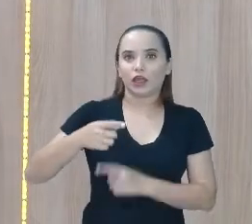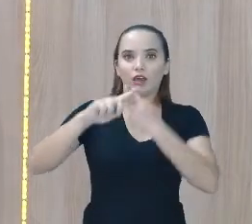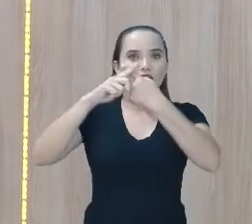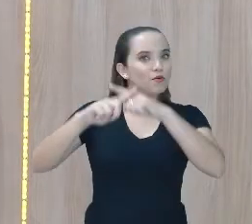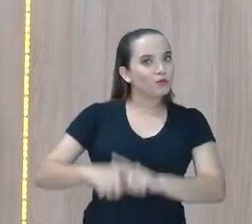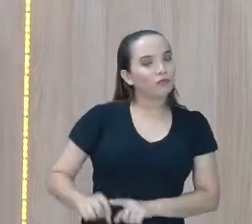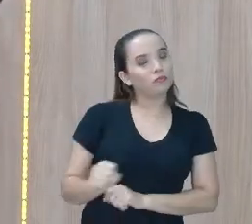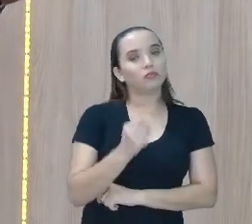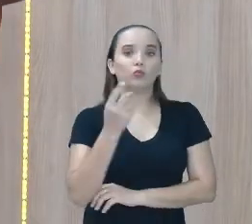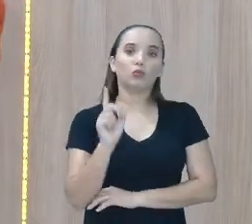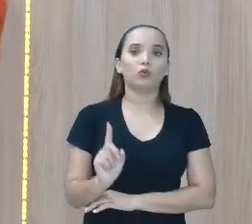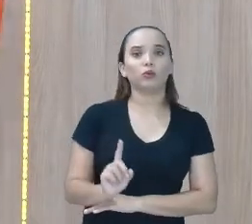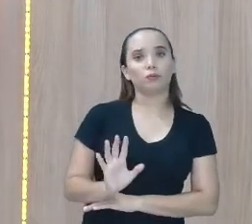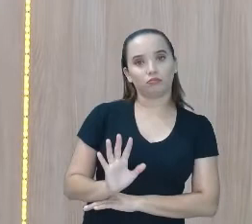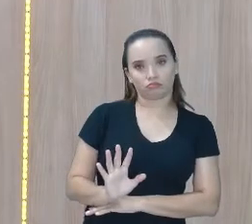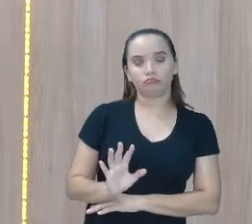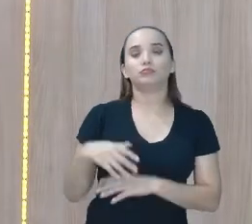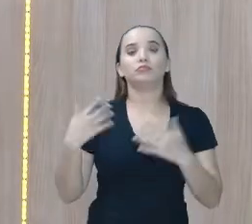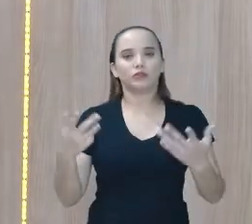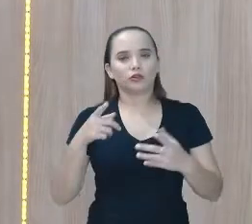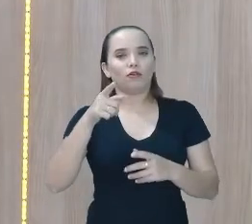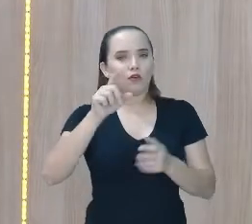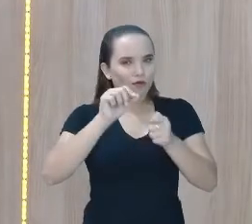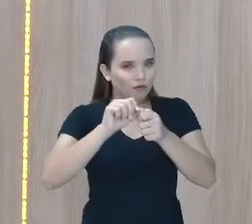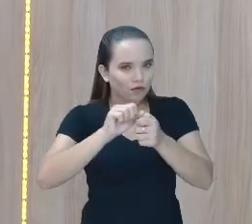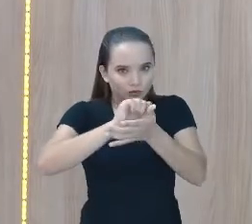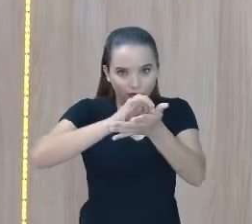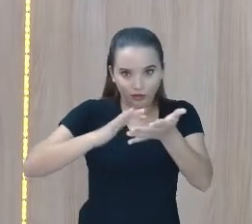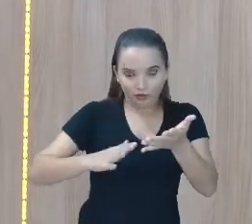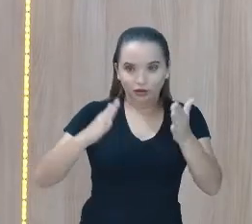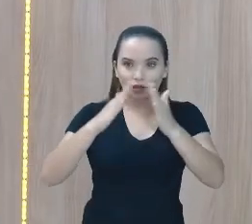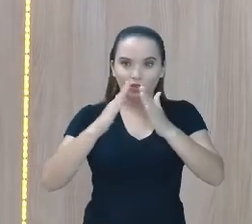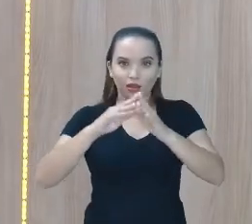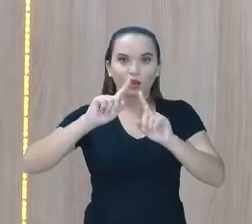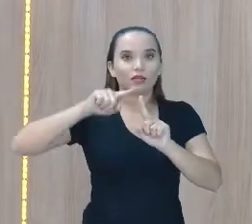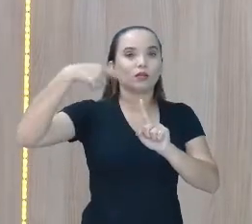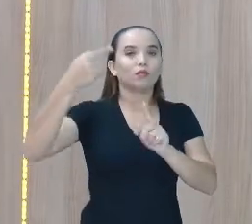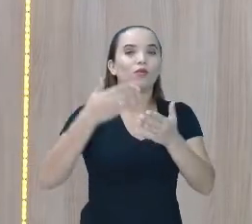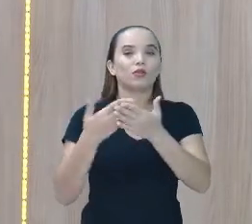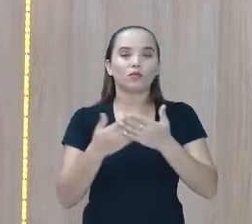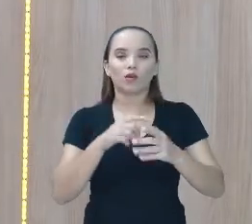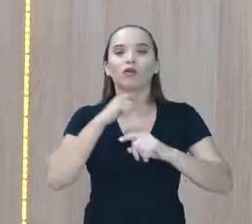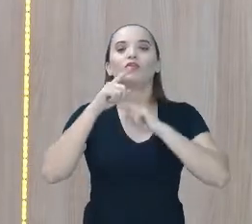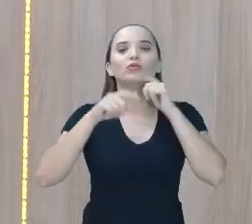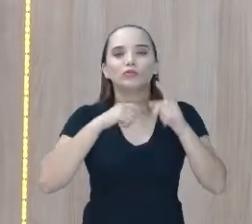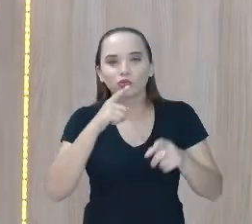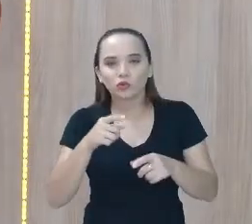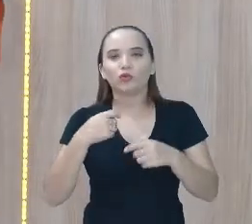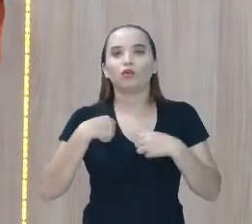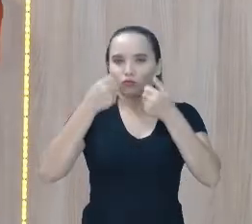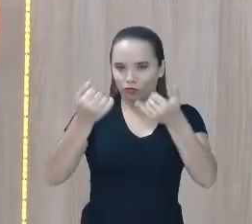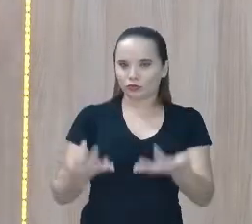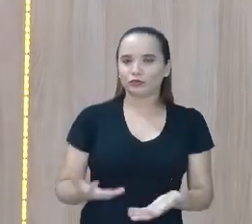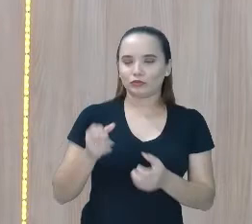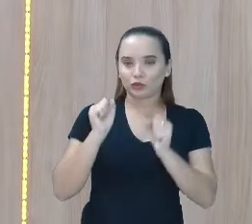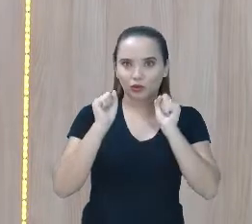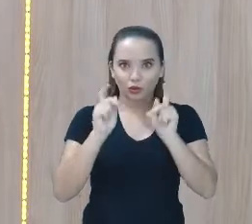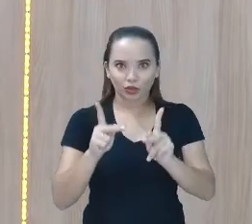são múltiplos, tá bom? Então, faça esse exercício aqui em casa e na próxima aula a gente tira todas as suas dúvidas,